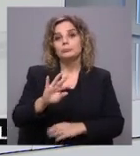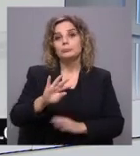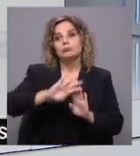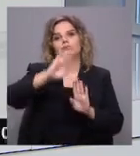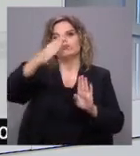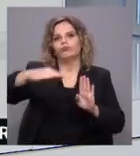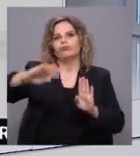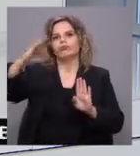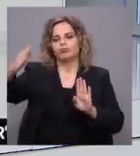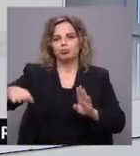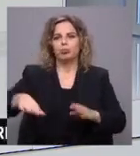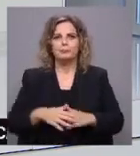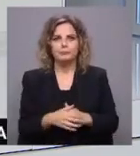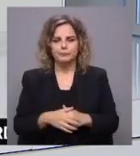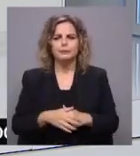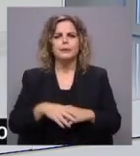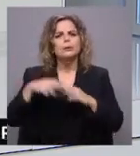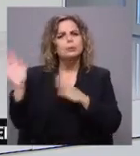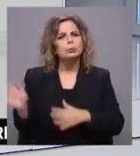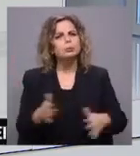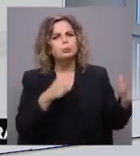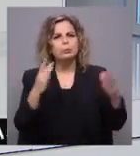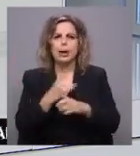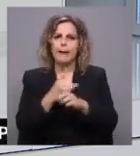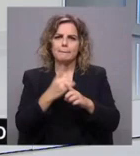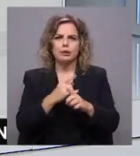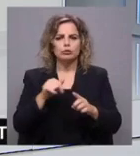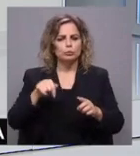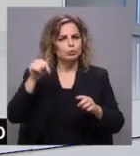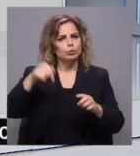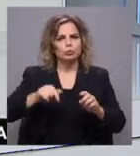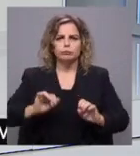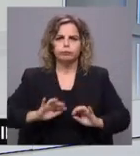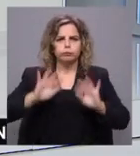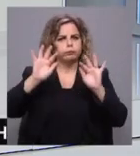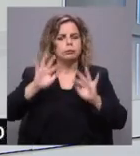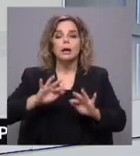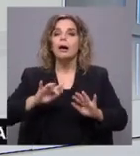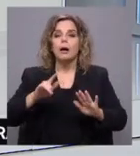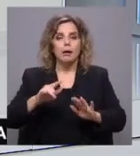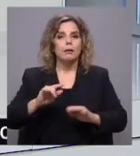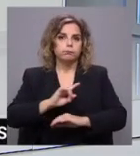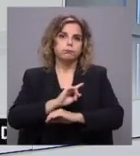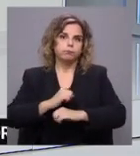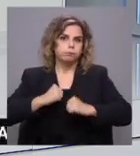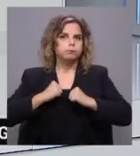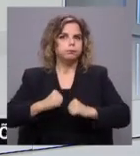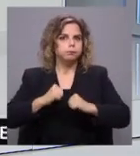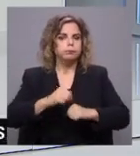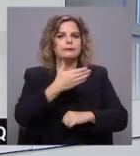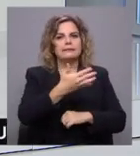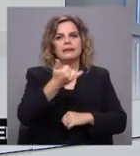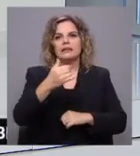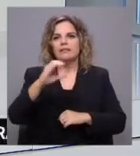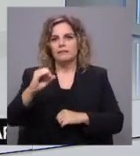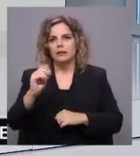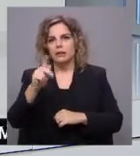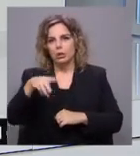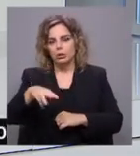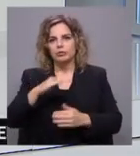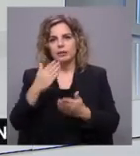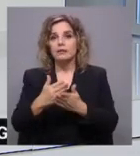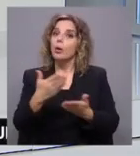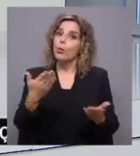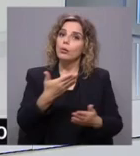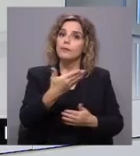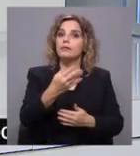alto. Quanto ao vento, também do quadrante sul, a soprar forte, com rajadas até 120 km por hora e até 130 km